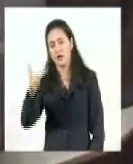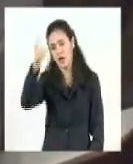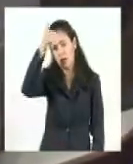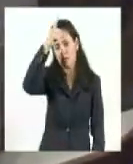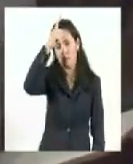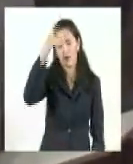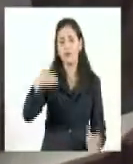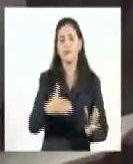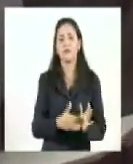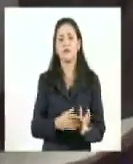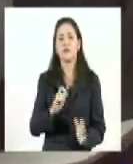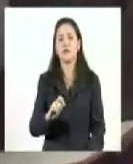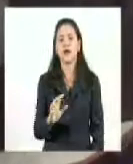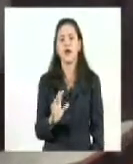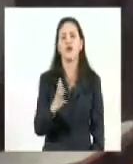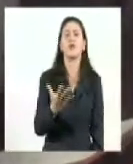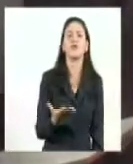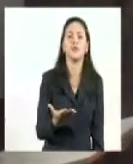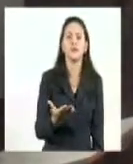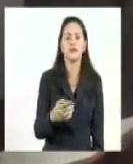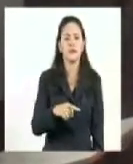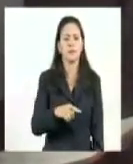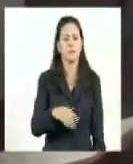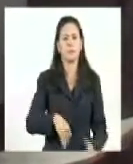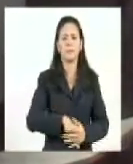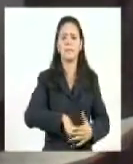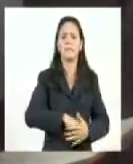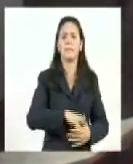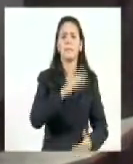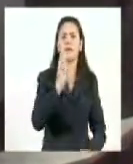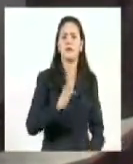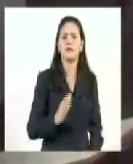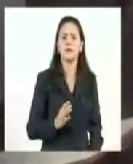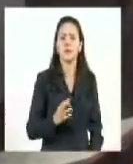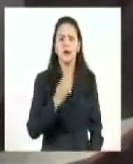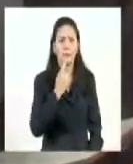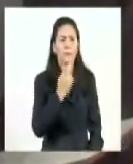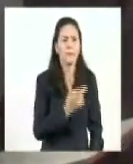com a seleção que perdeu de 7-1 para a Alemanha. Esse caso do Detran não tem resposta.